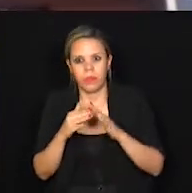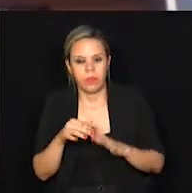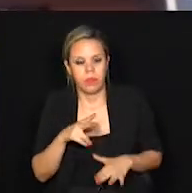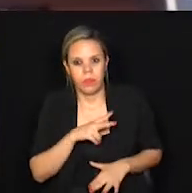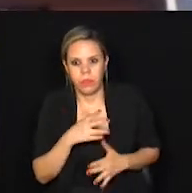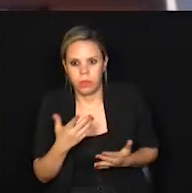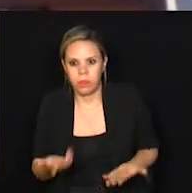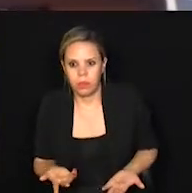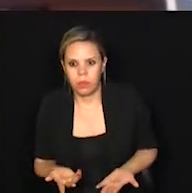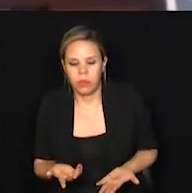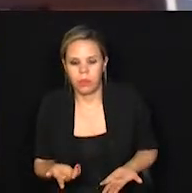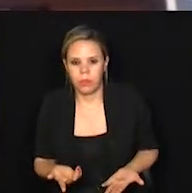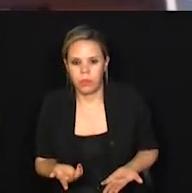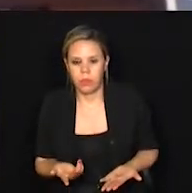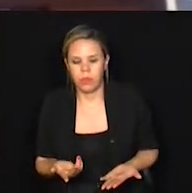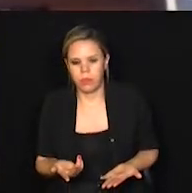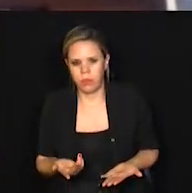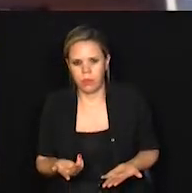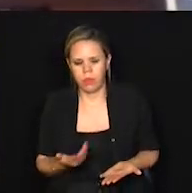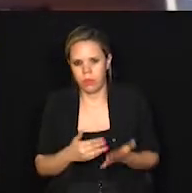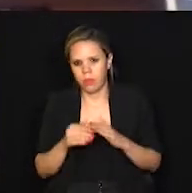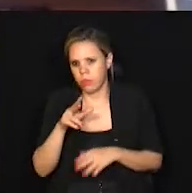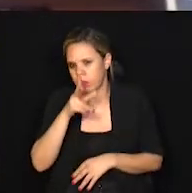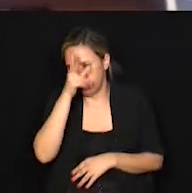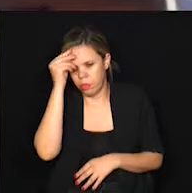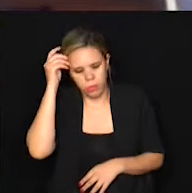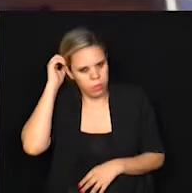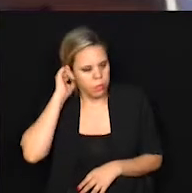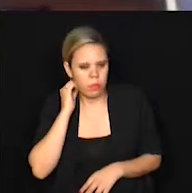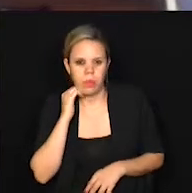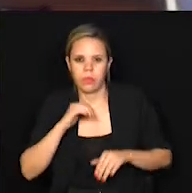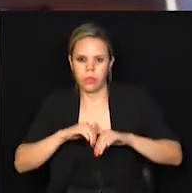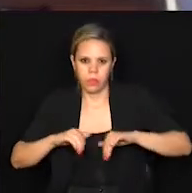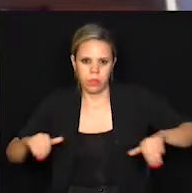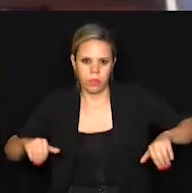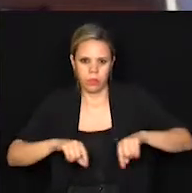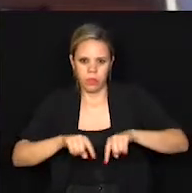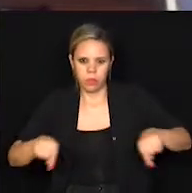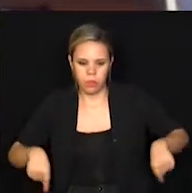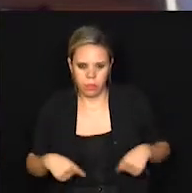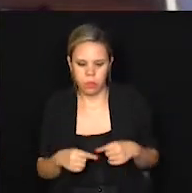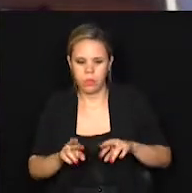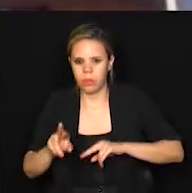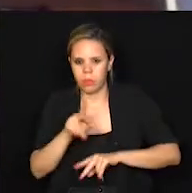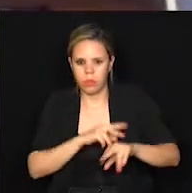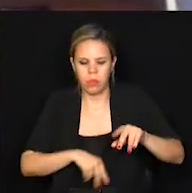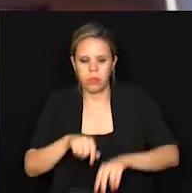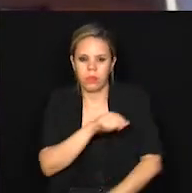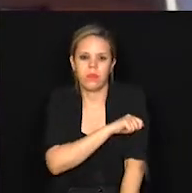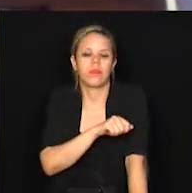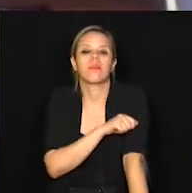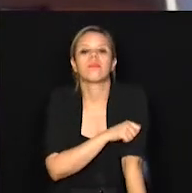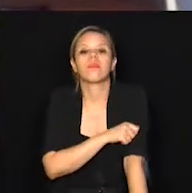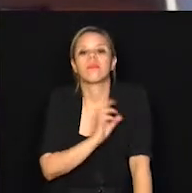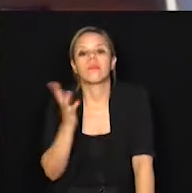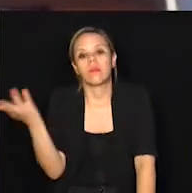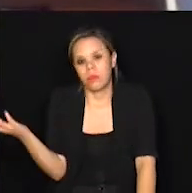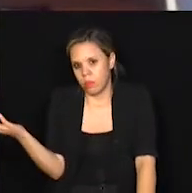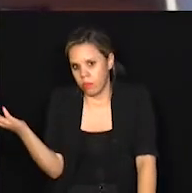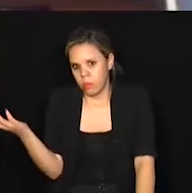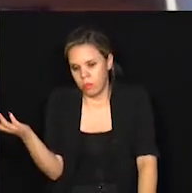tal. Como a escola pública também, né? Divide a sala em vários, né? E aí o que